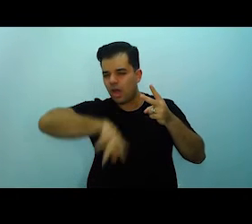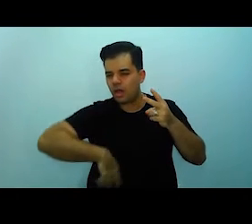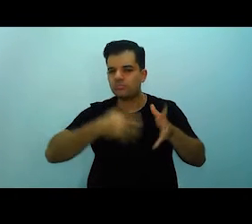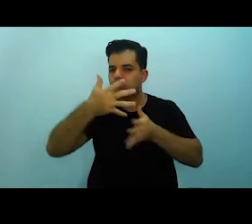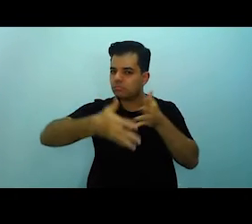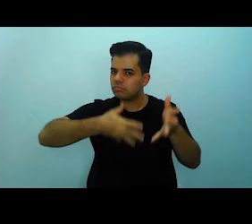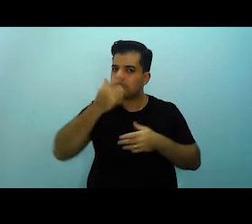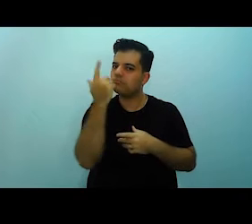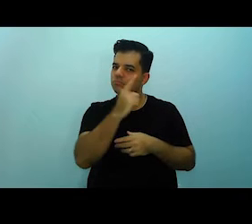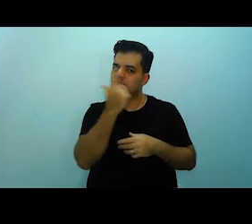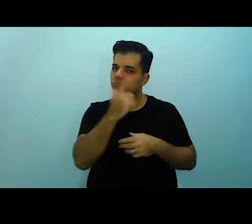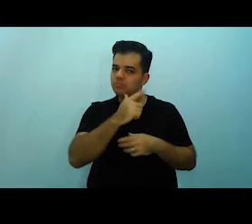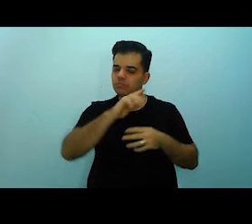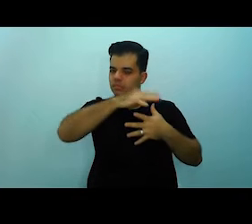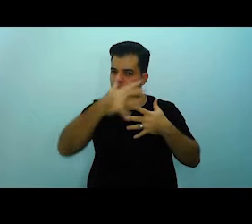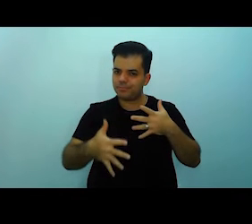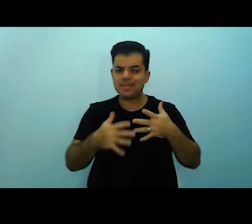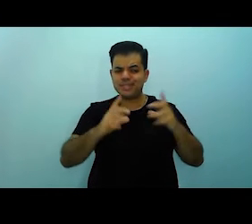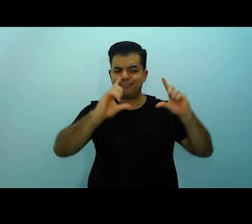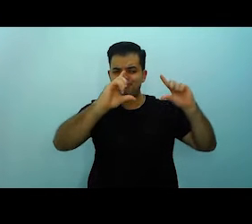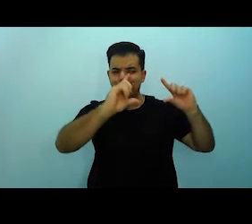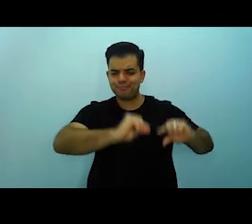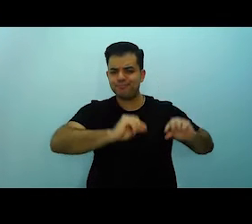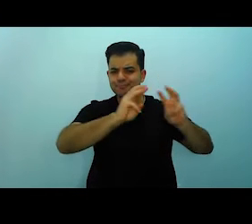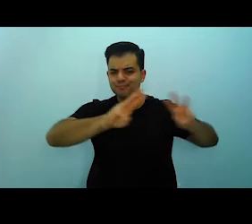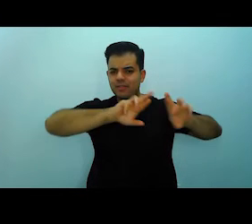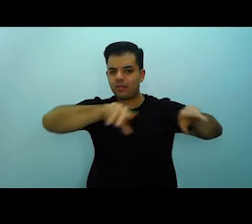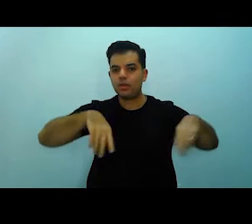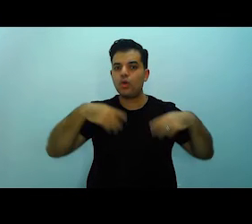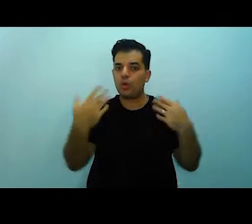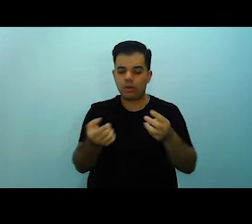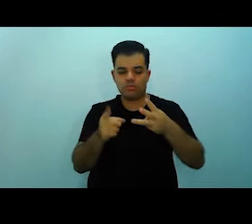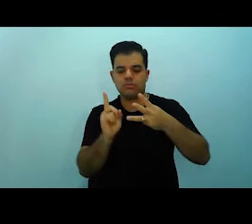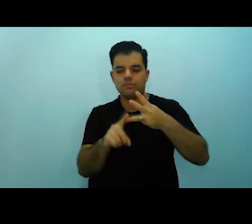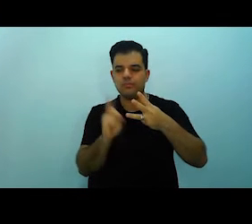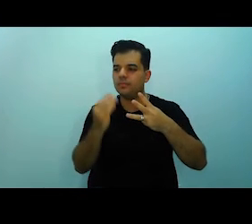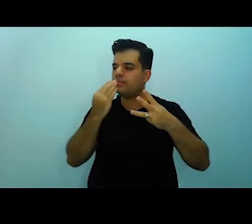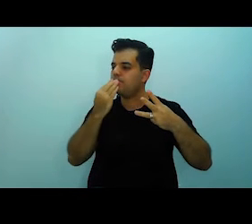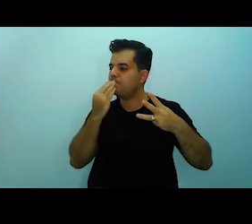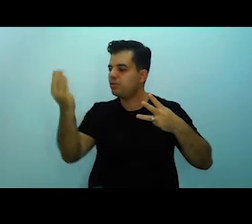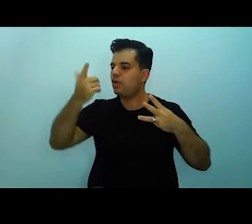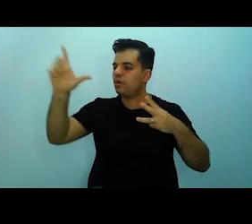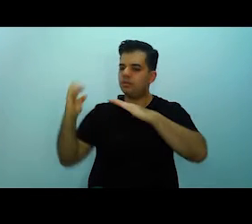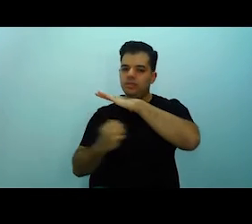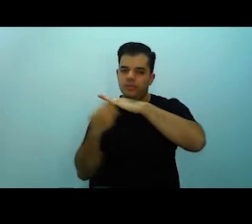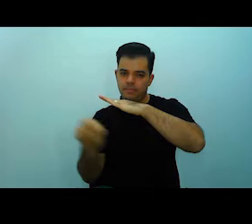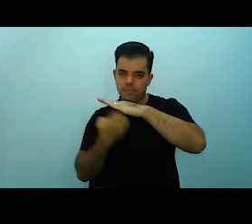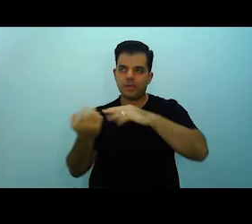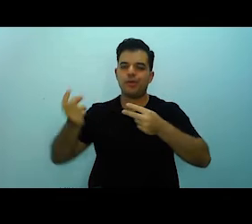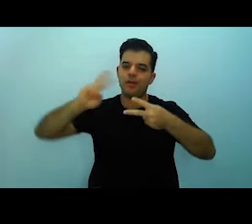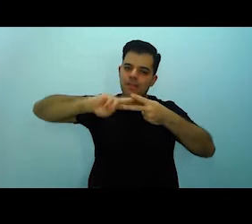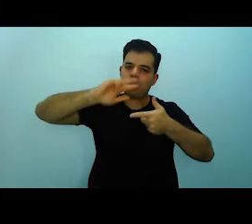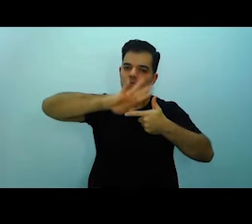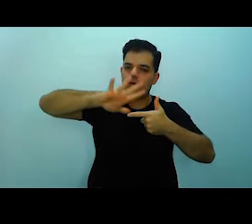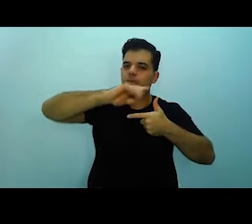oferece isso, mas que é minoria, ou solicitando um intérprete terceirizado através de alguma plataforma que oferta